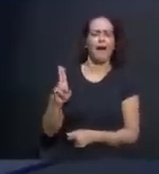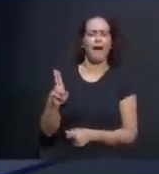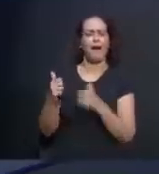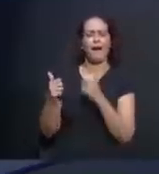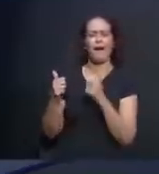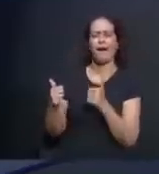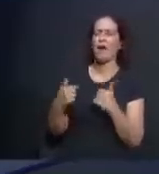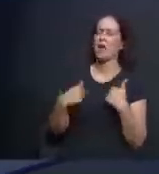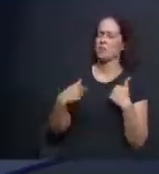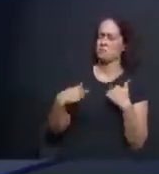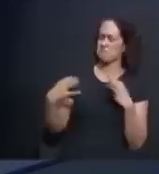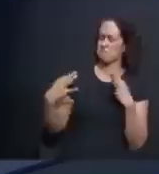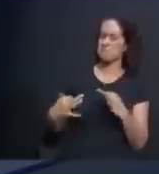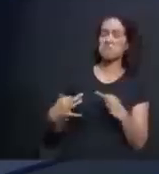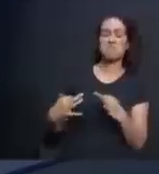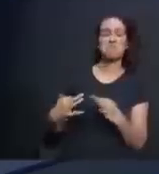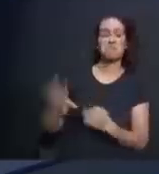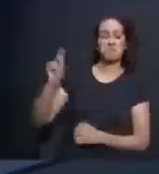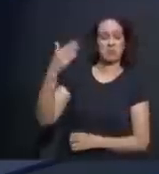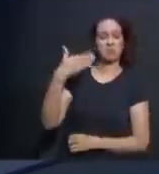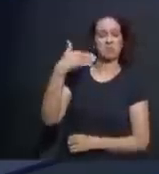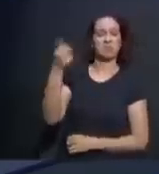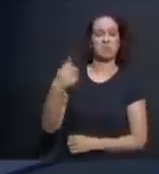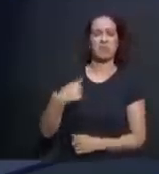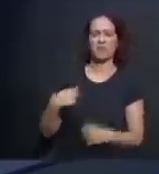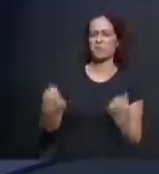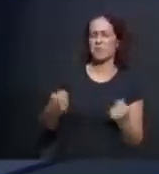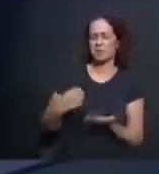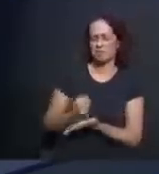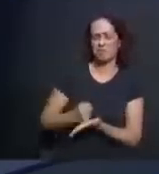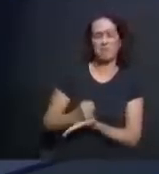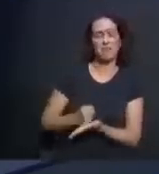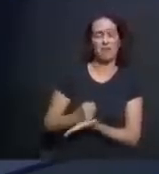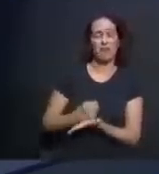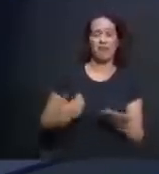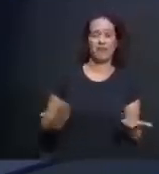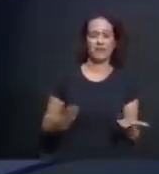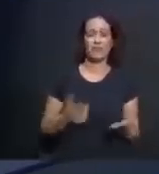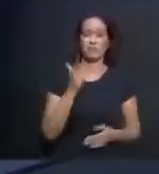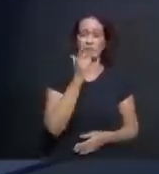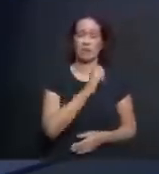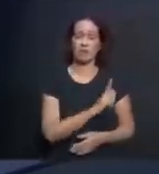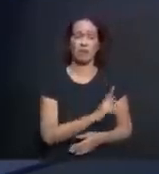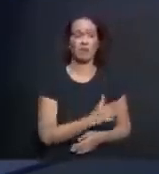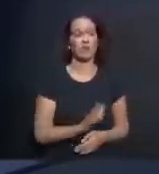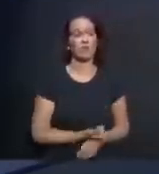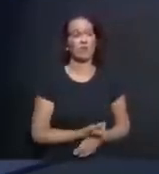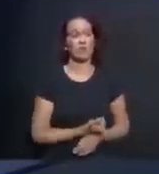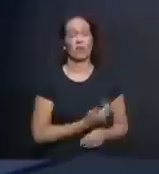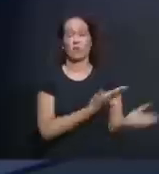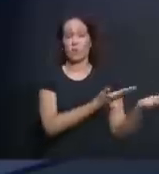daquilo que Deus me chamou. Eu preciso ser raso. Eu tô tentando ganhar uma geração rasa.